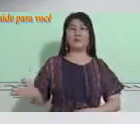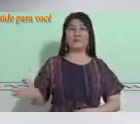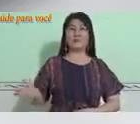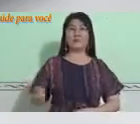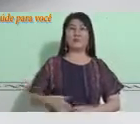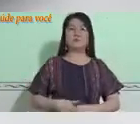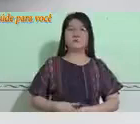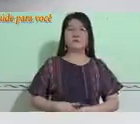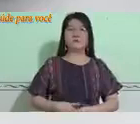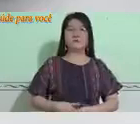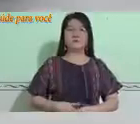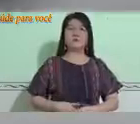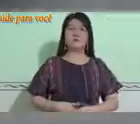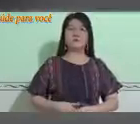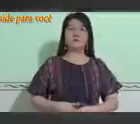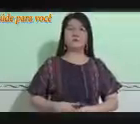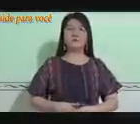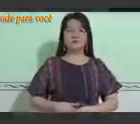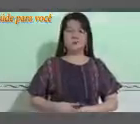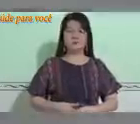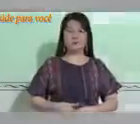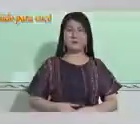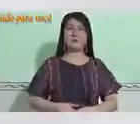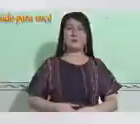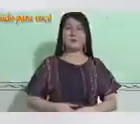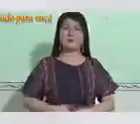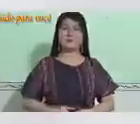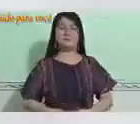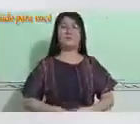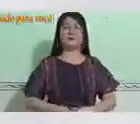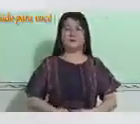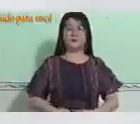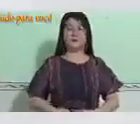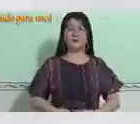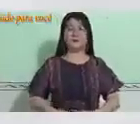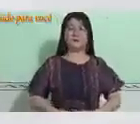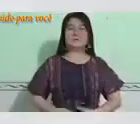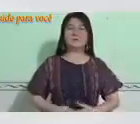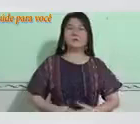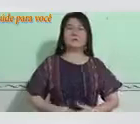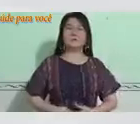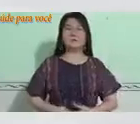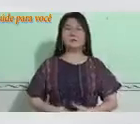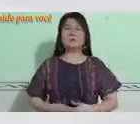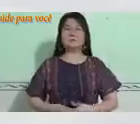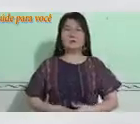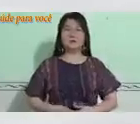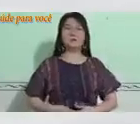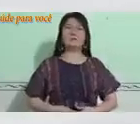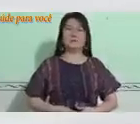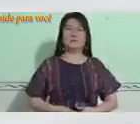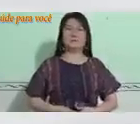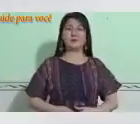FETOTRATAMNTO para aliviar a enxaqueca, é importante que a pessoa fique em repouso, em um ambiente silencioso em que